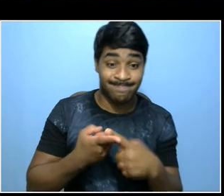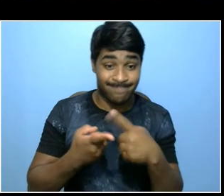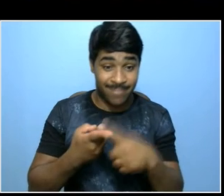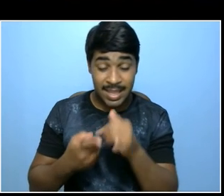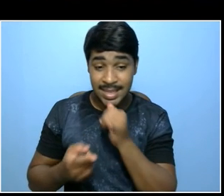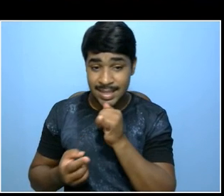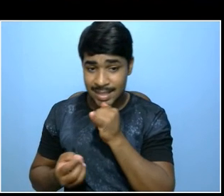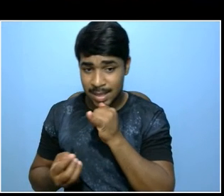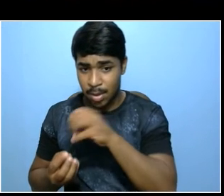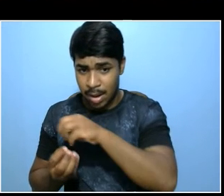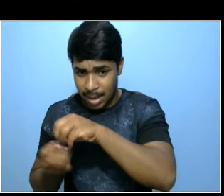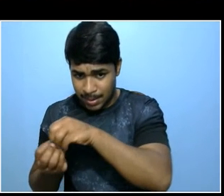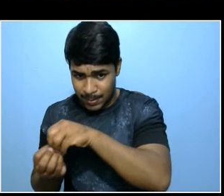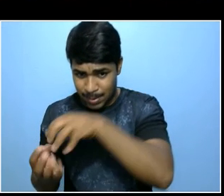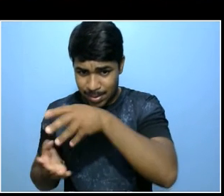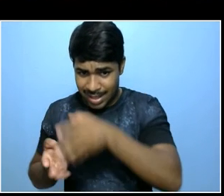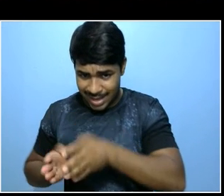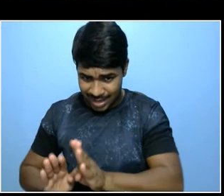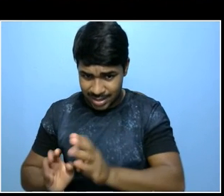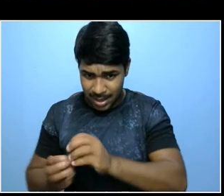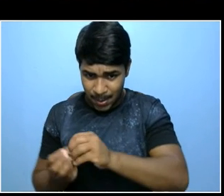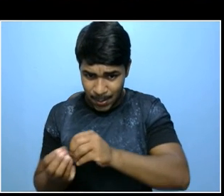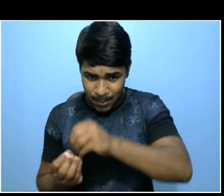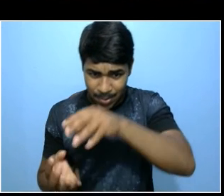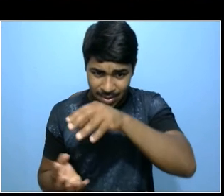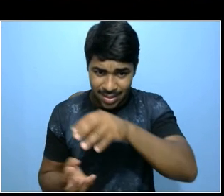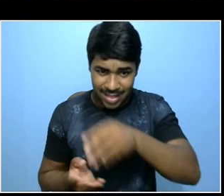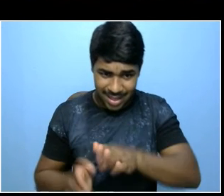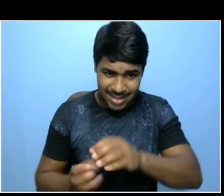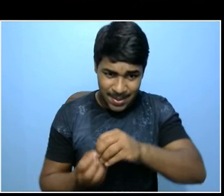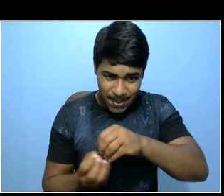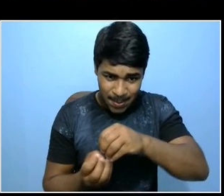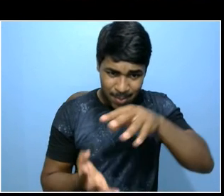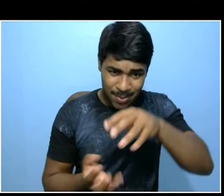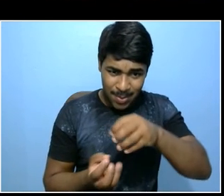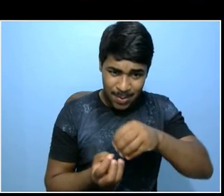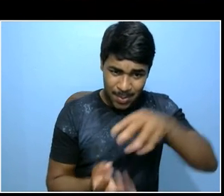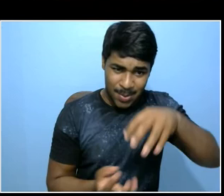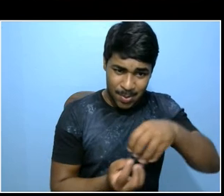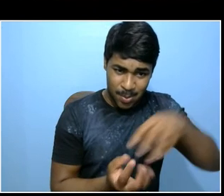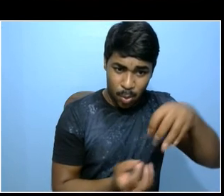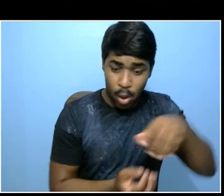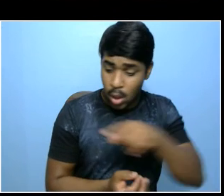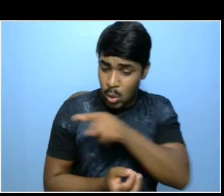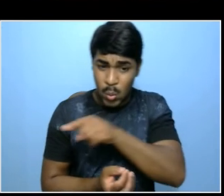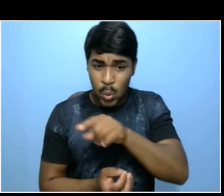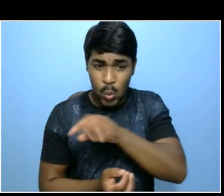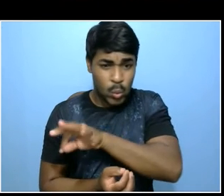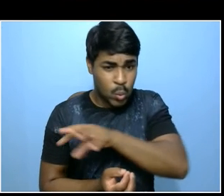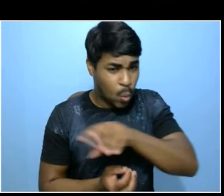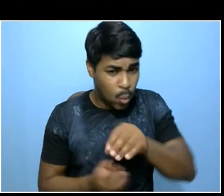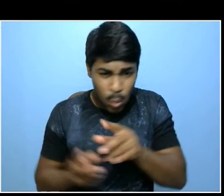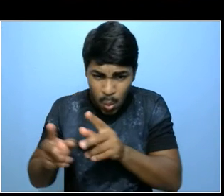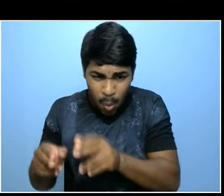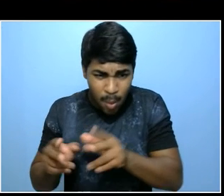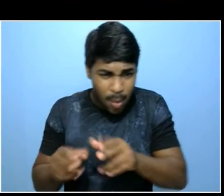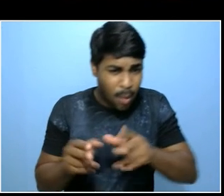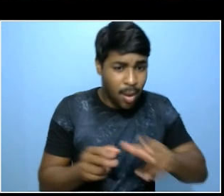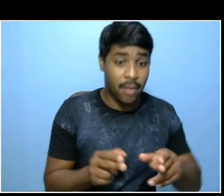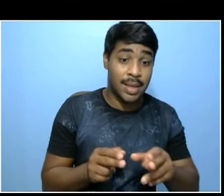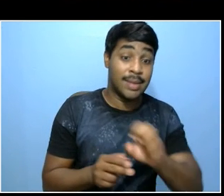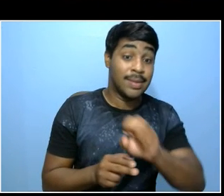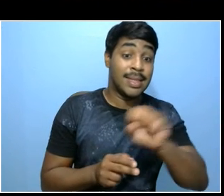seja, ela vai gerar seres que são geneticamente idênticos. Então, imagine se esses seres são, por exemplo, sensíveis ao frio. O